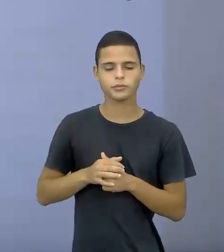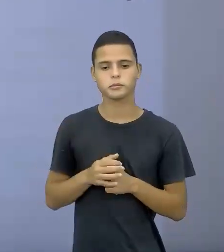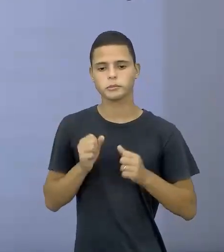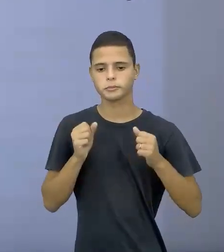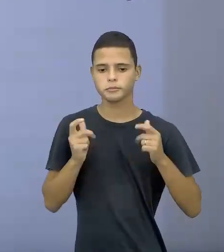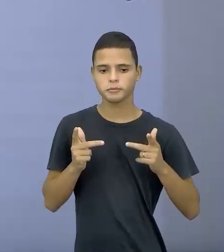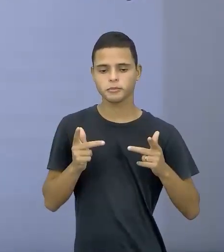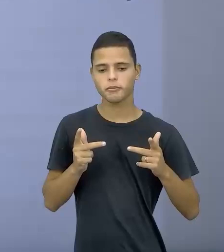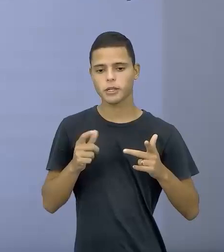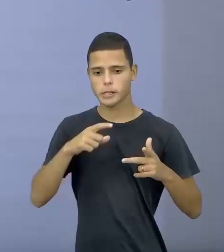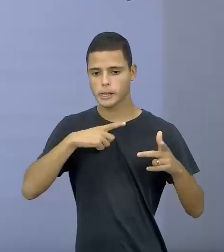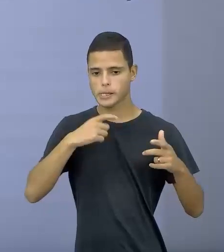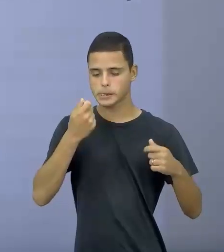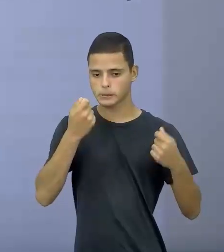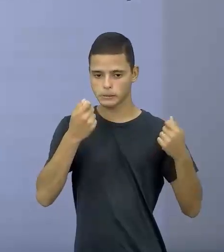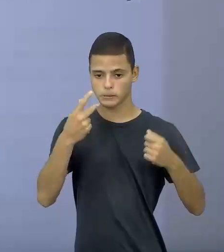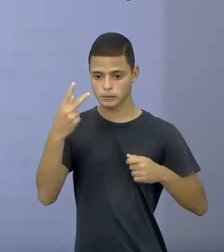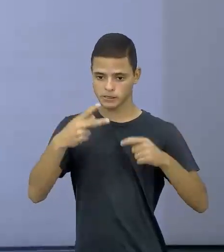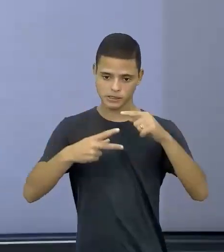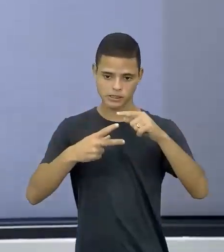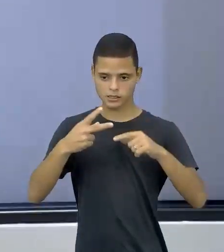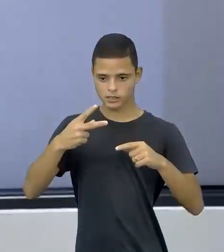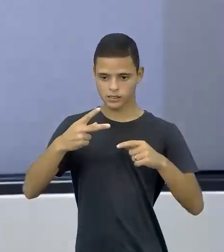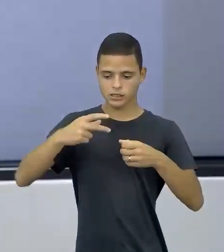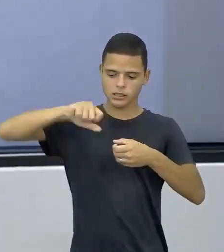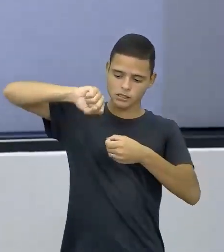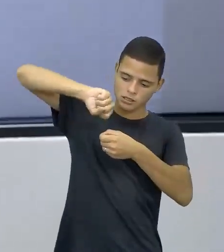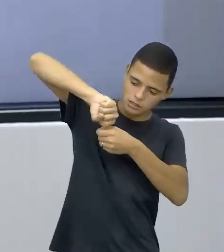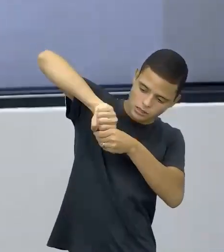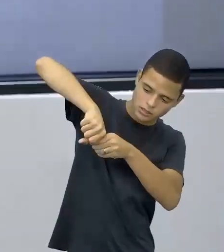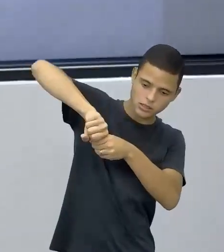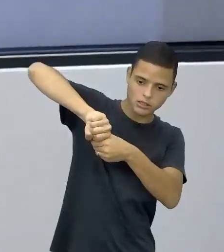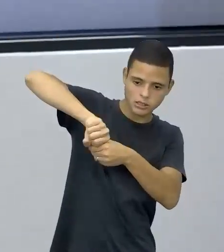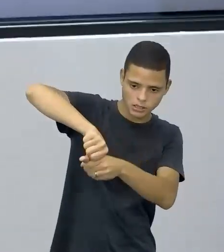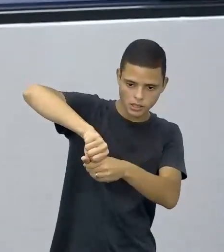de 2 rolhas, né? Para você fechar uma das extremidades